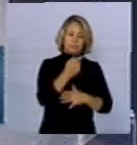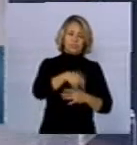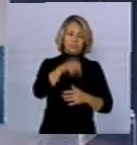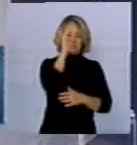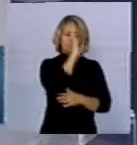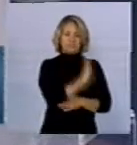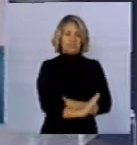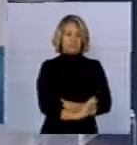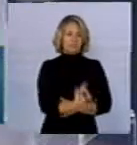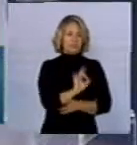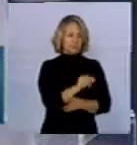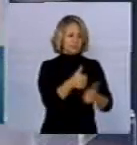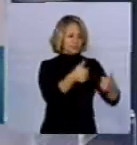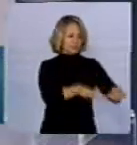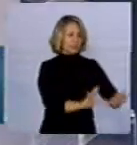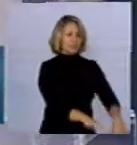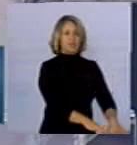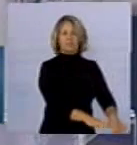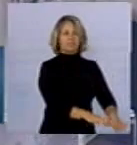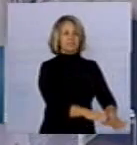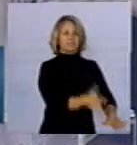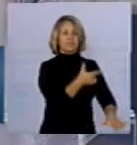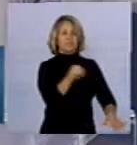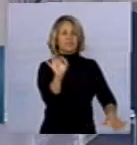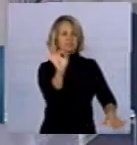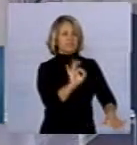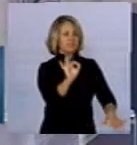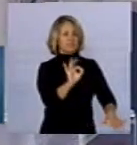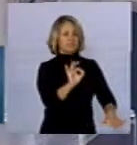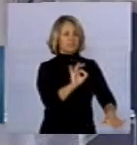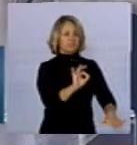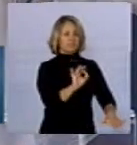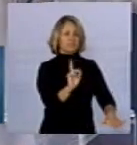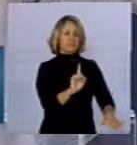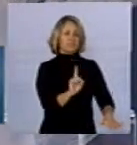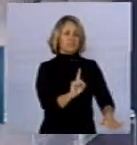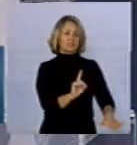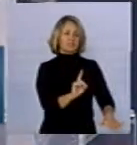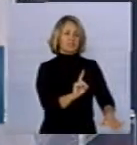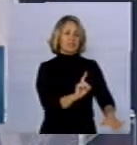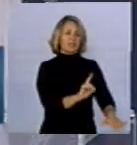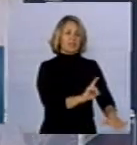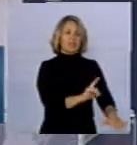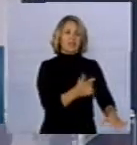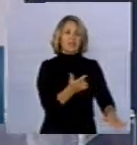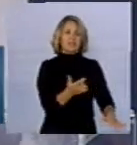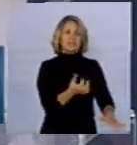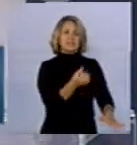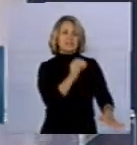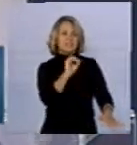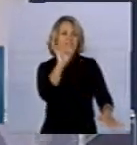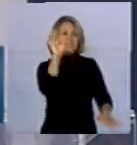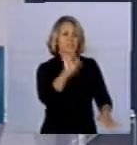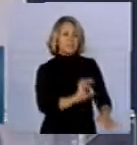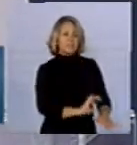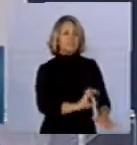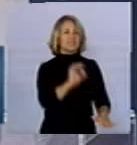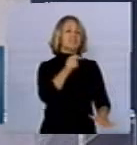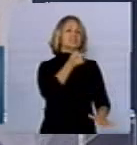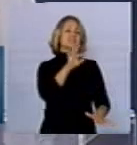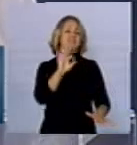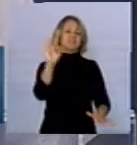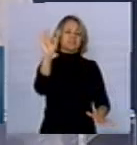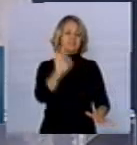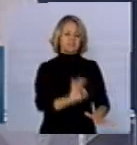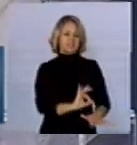não fica aqui no Brasil nem 20% desses 40 milhões de dólares são 60% ou